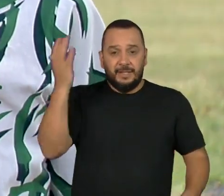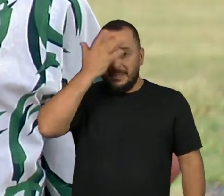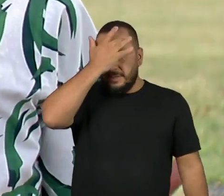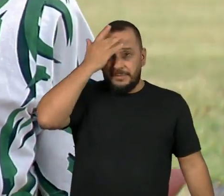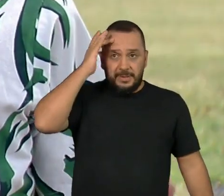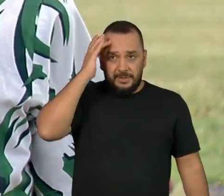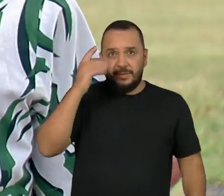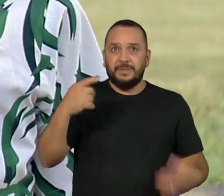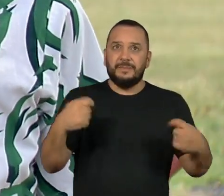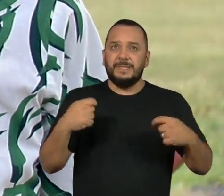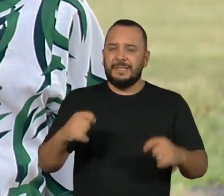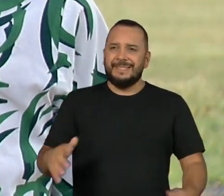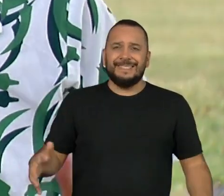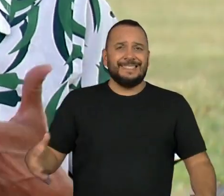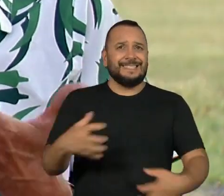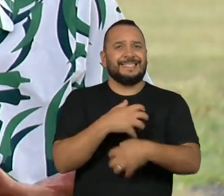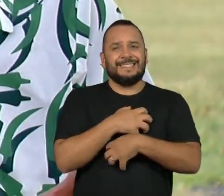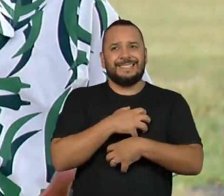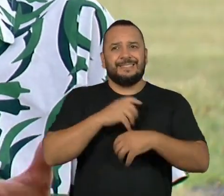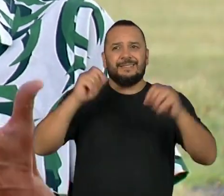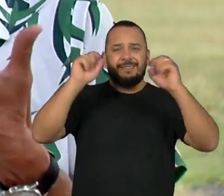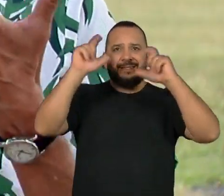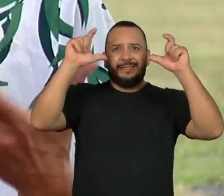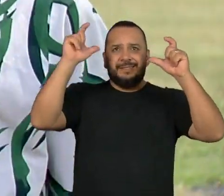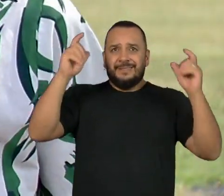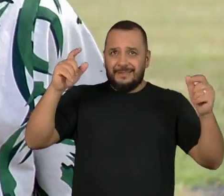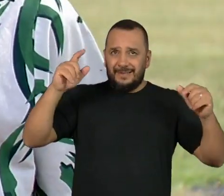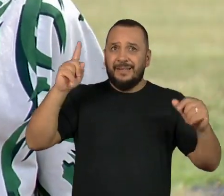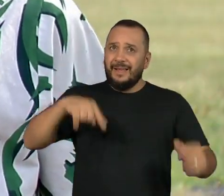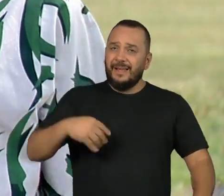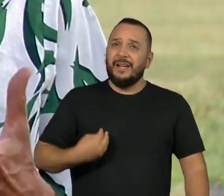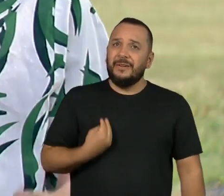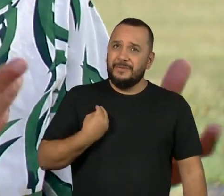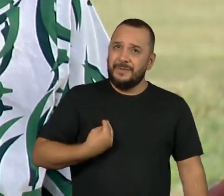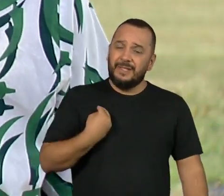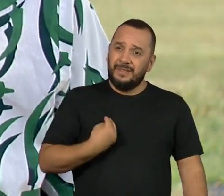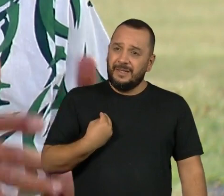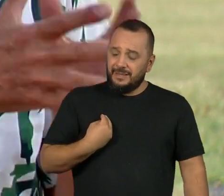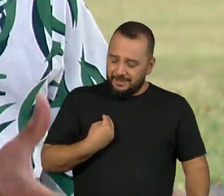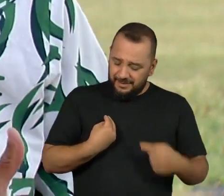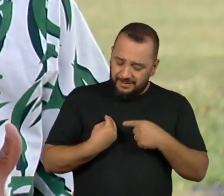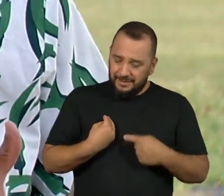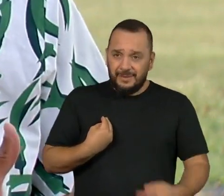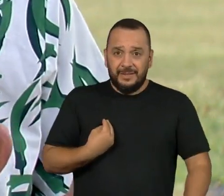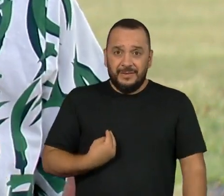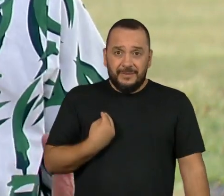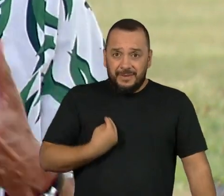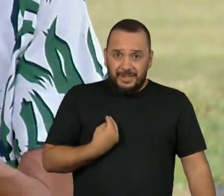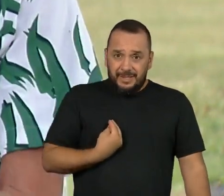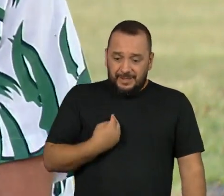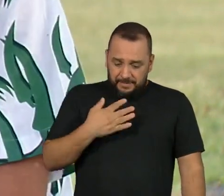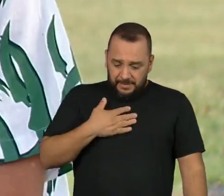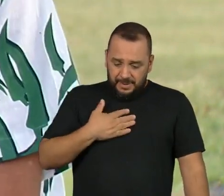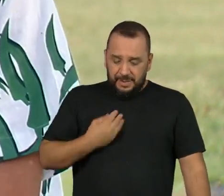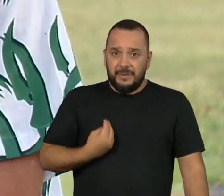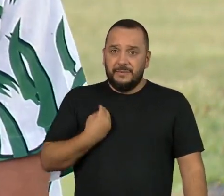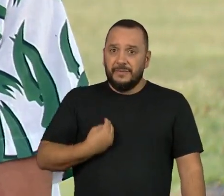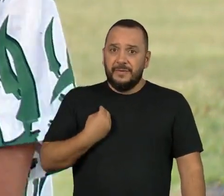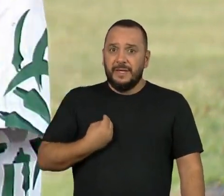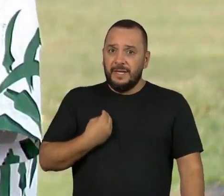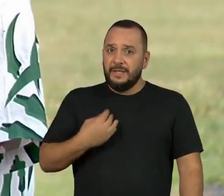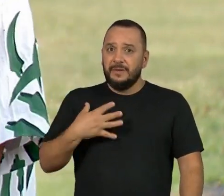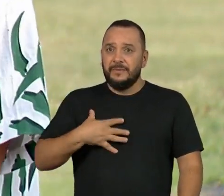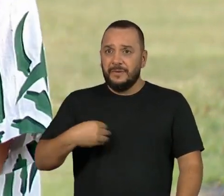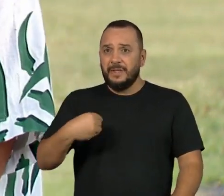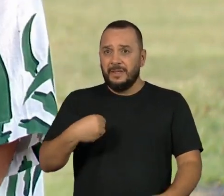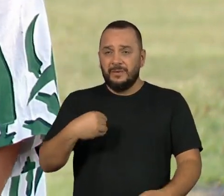sejam balançadas com isso. Se trata da vida. A vida delas, se não é a vida delas, é a vida dos